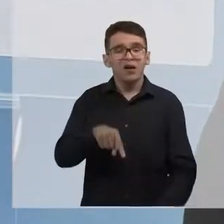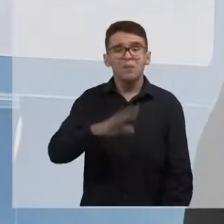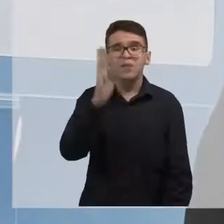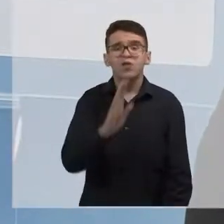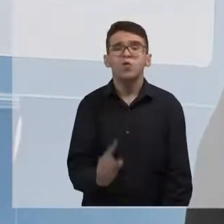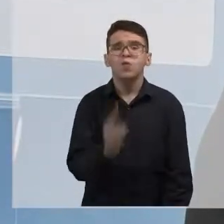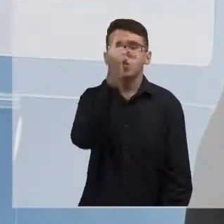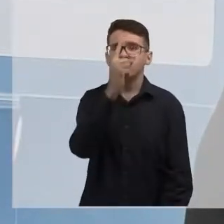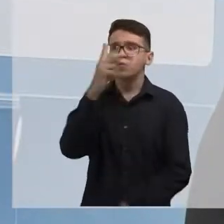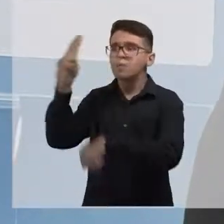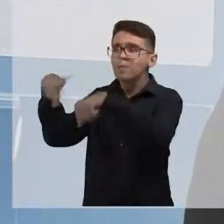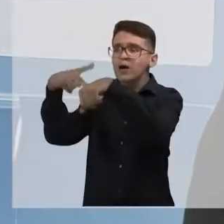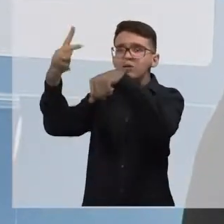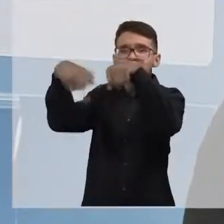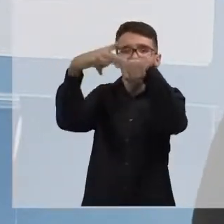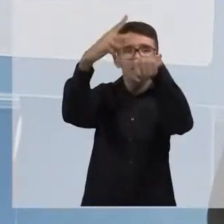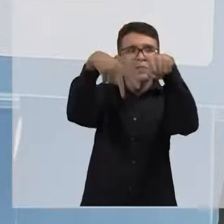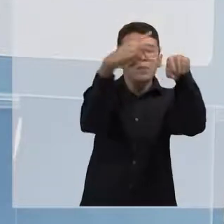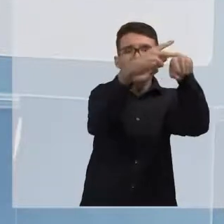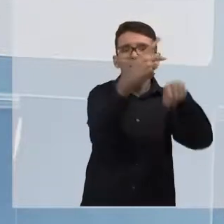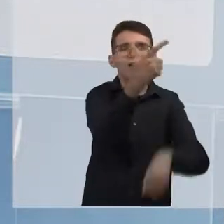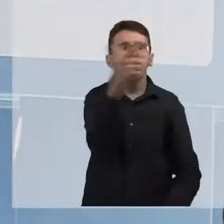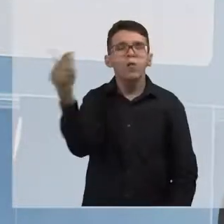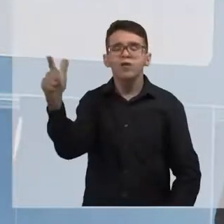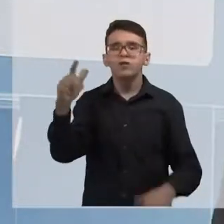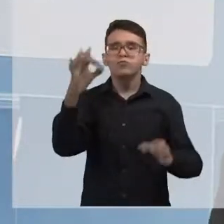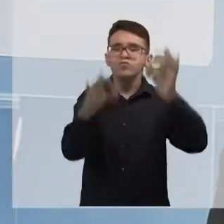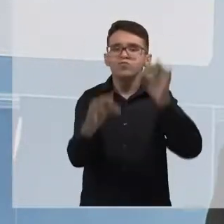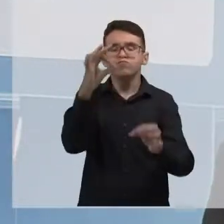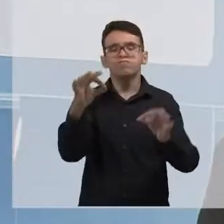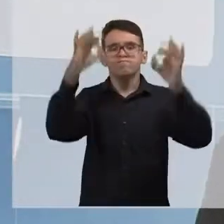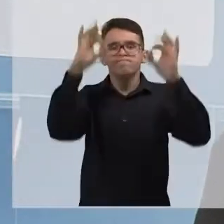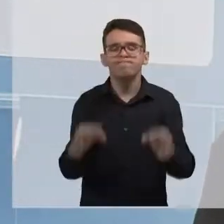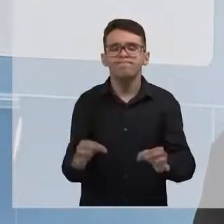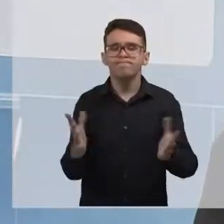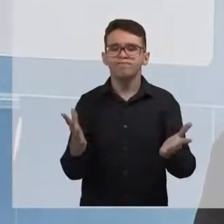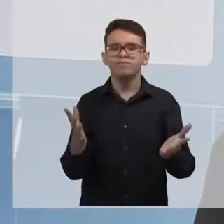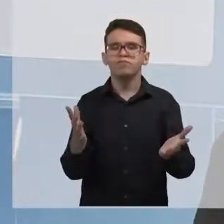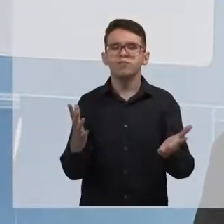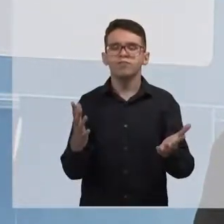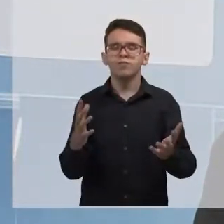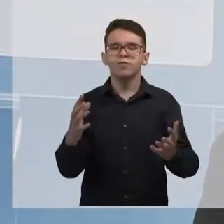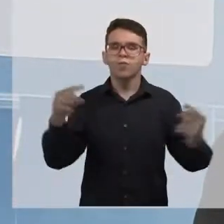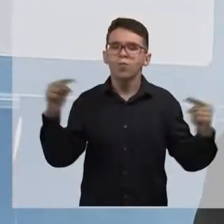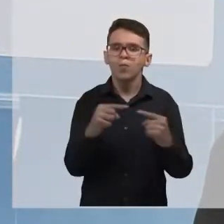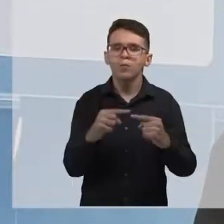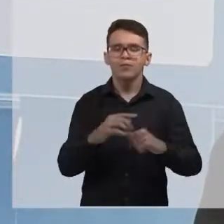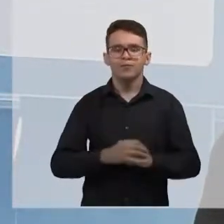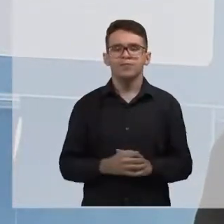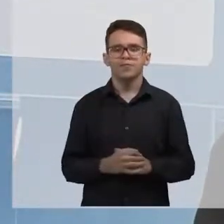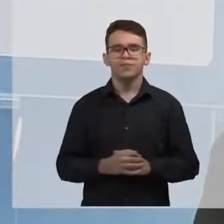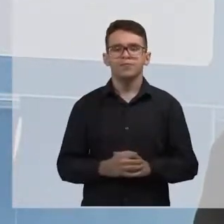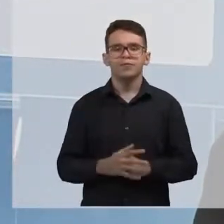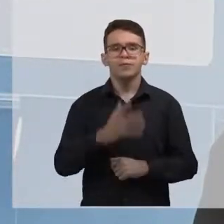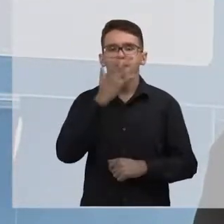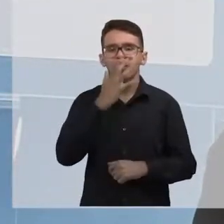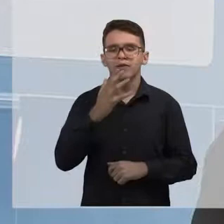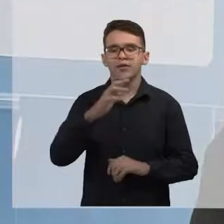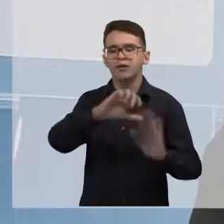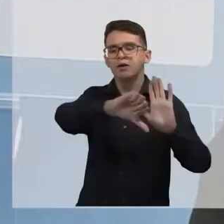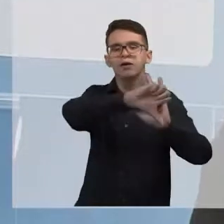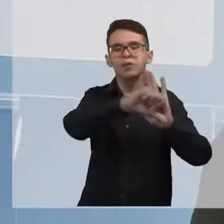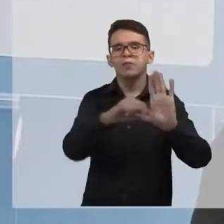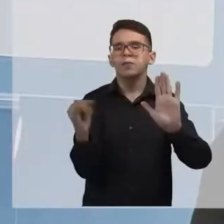acontece. Né? É por isso que aqui, Luiz, dizem que não é o crime, é você ter uma boa banca de advogado, né? Para